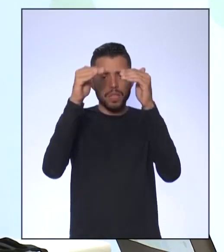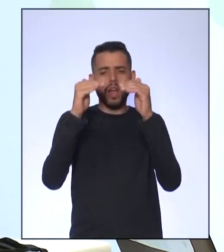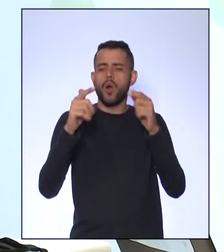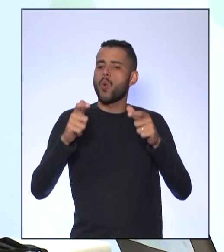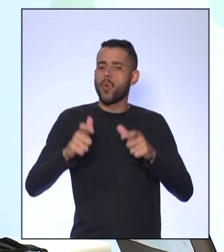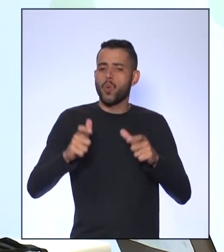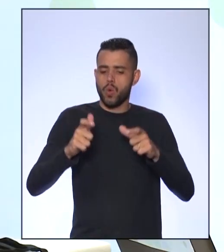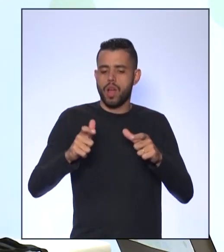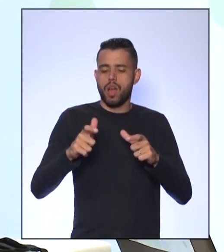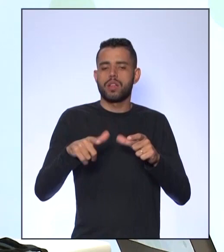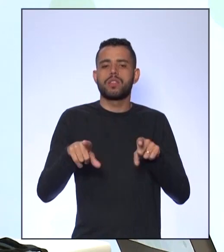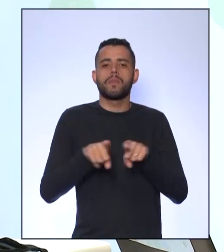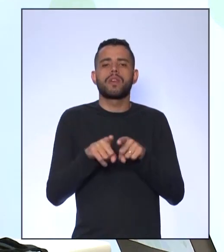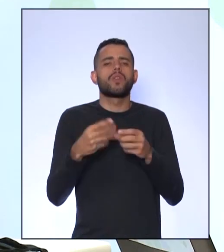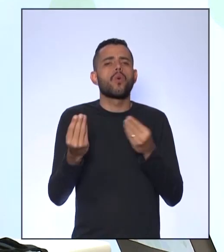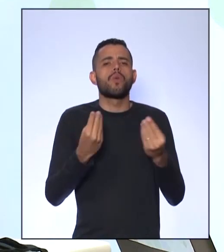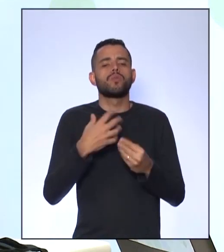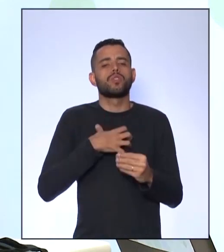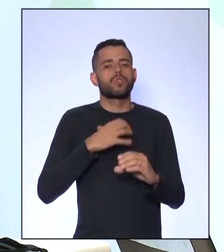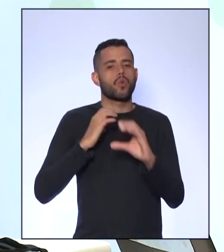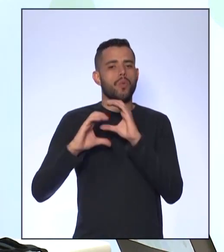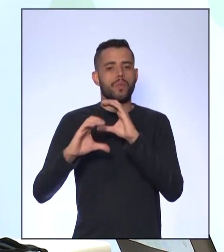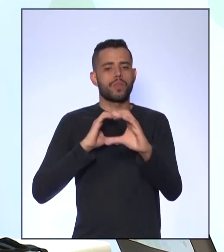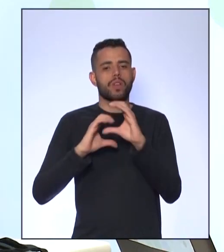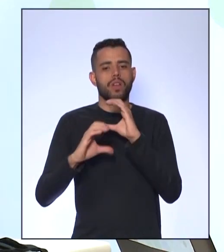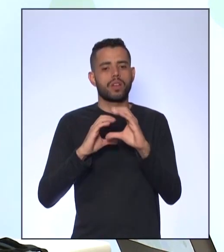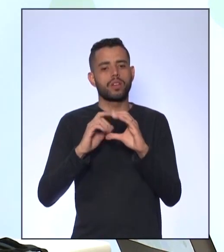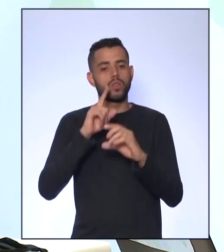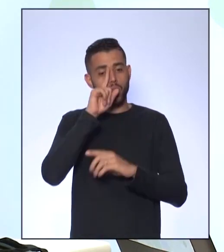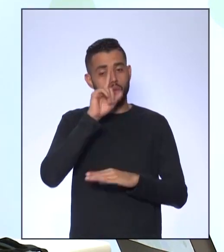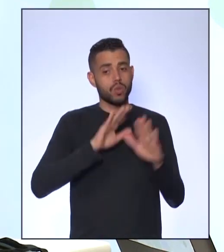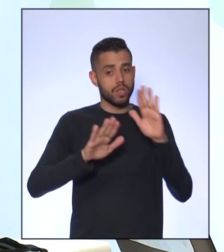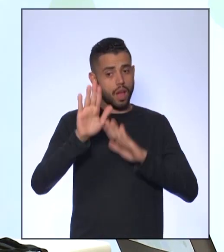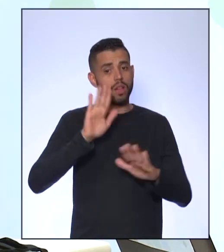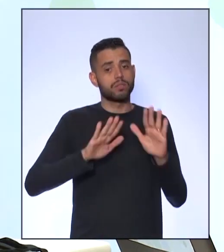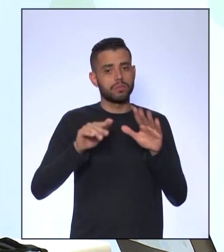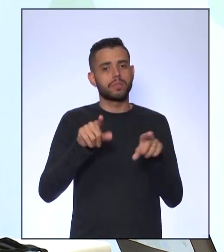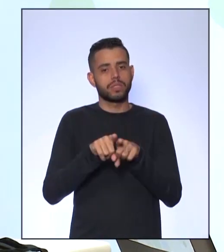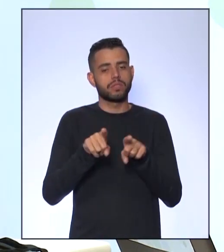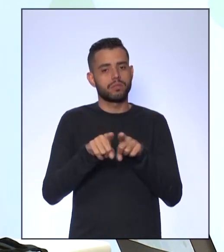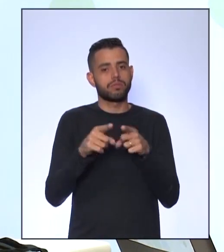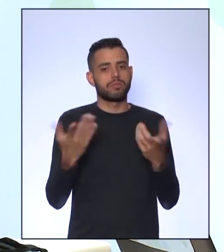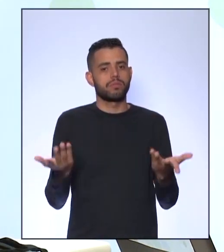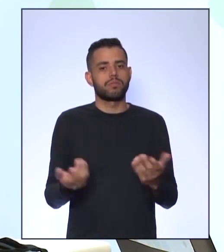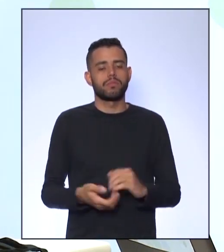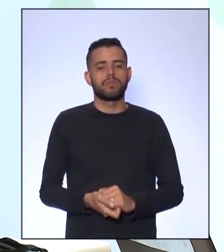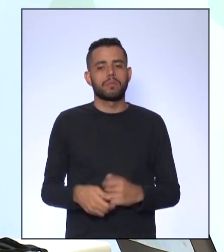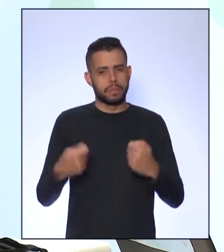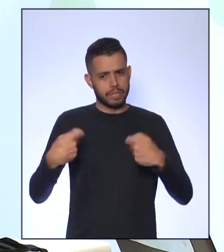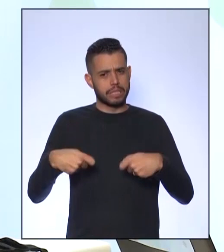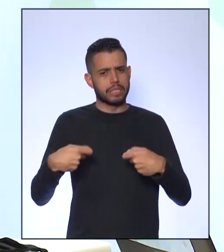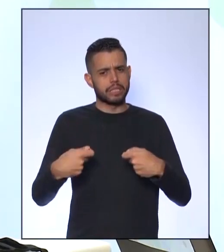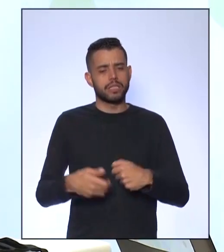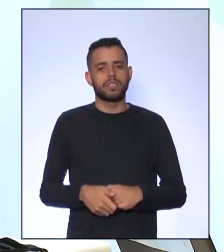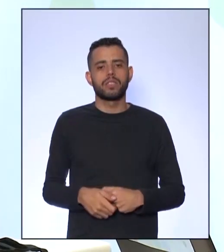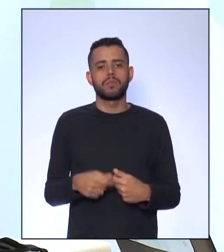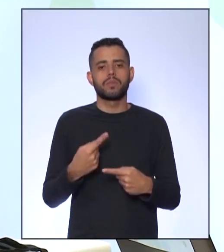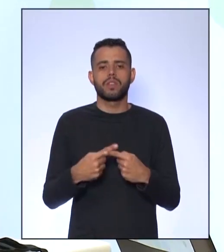a forma de nos comunicarmos, né? Perfeito. A gente tem que tomar muito cuidado com isso. São palavras